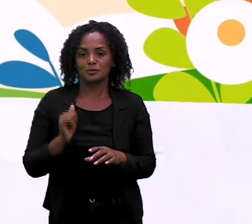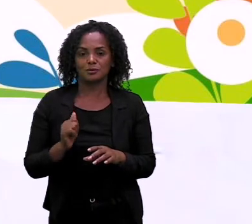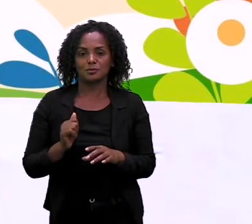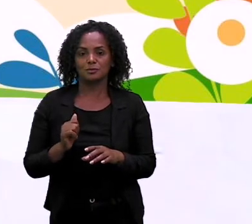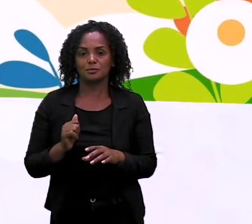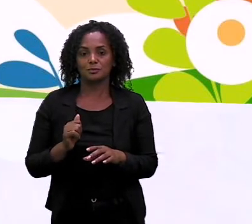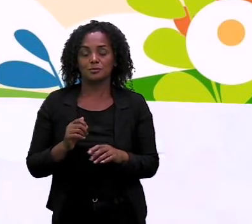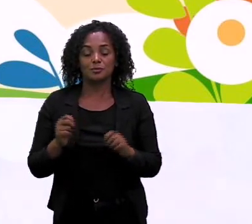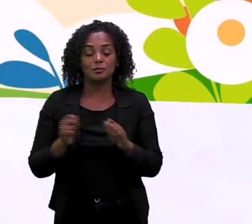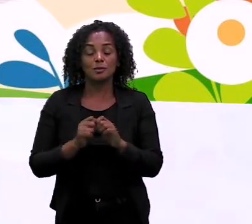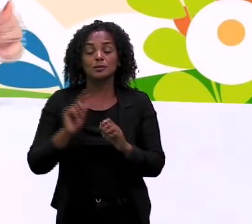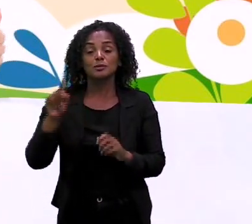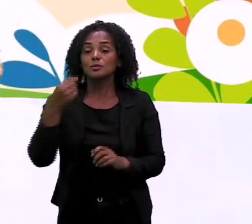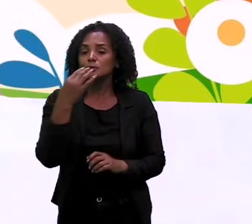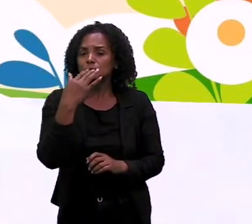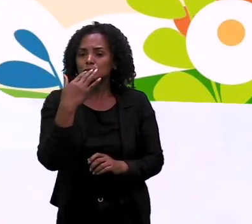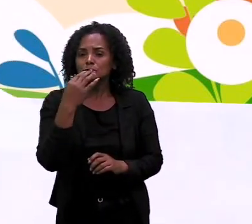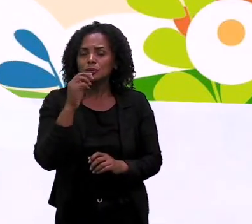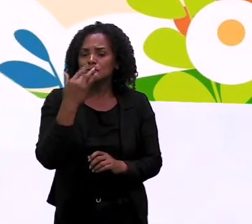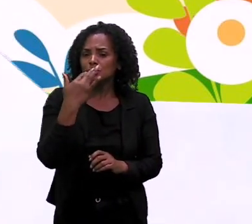Vamos fazer outra cor.